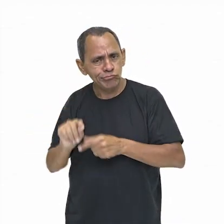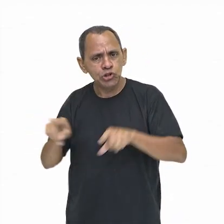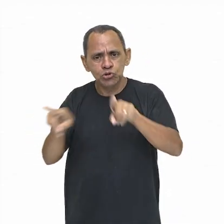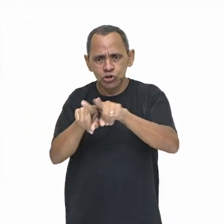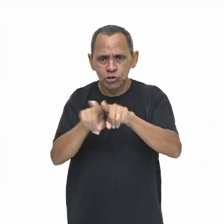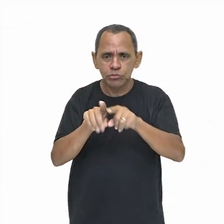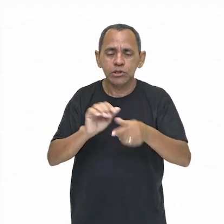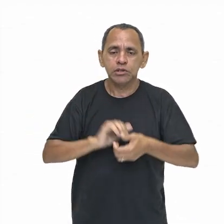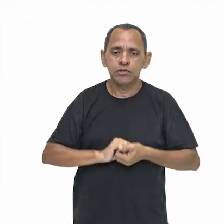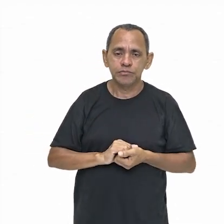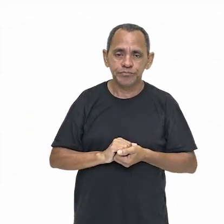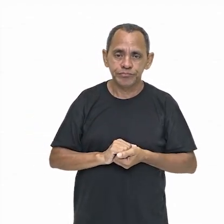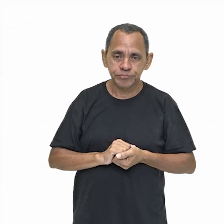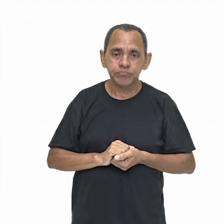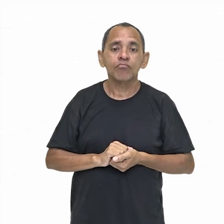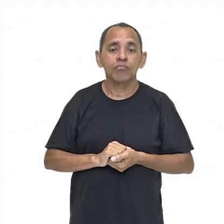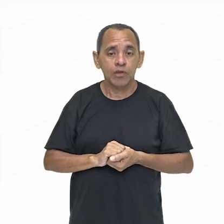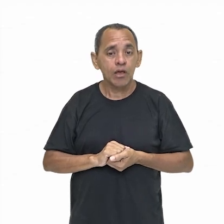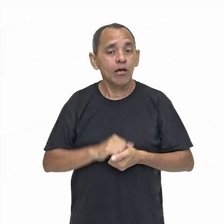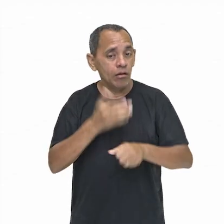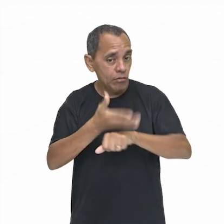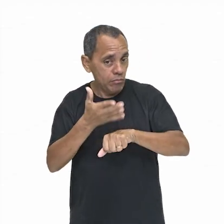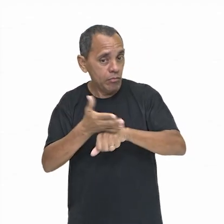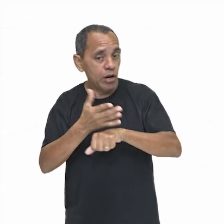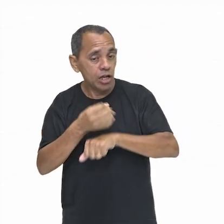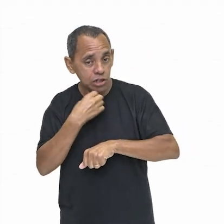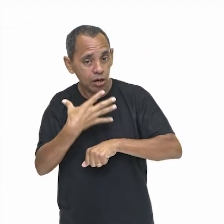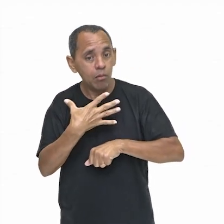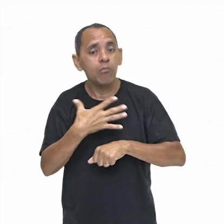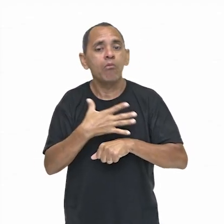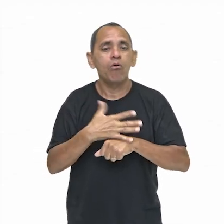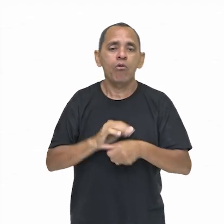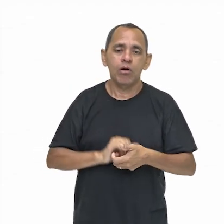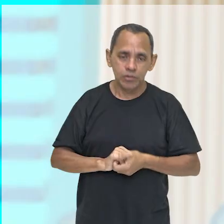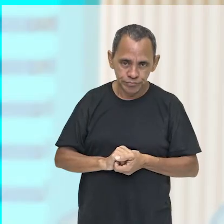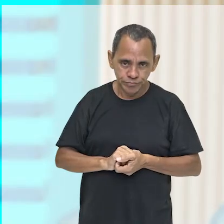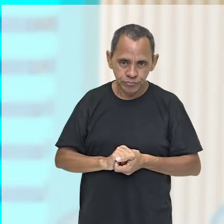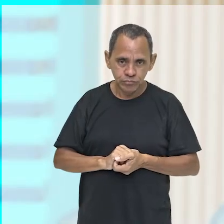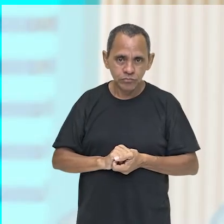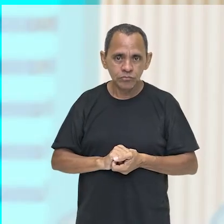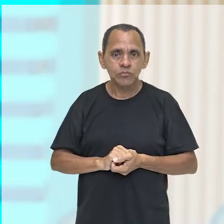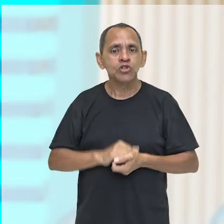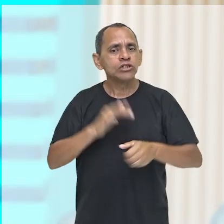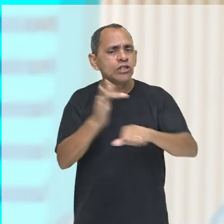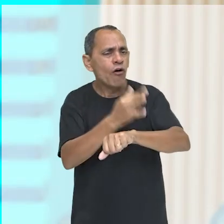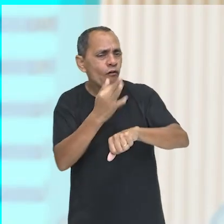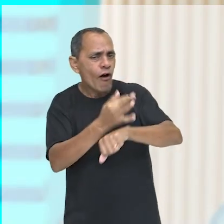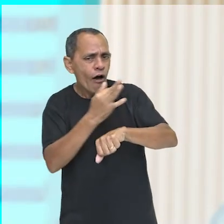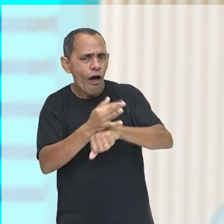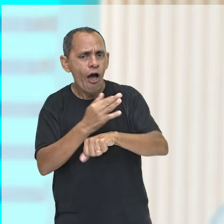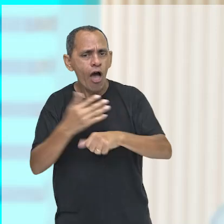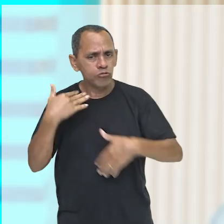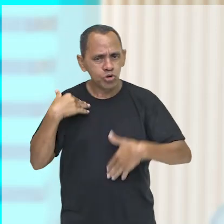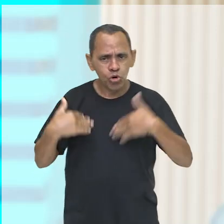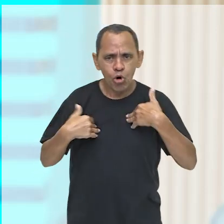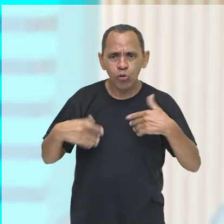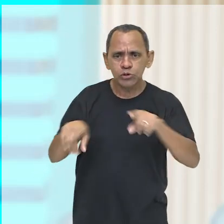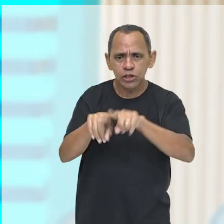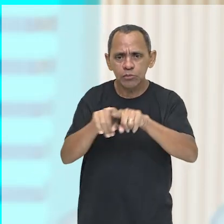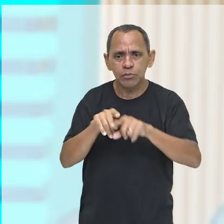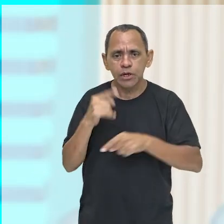e sua eficácia na melhoria da aptidão física geral. Então, gente, a calistenia é um